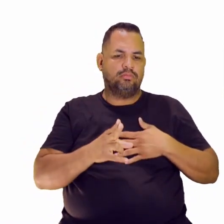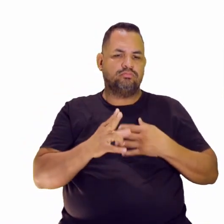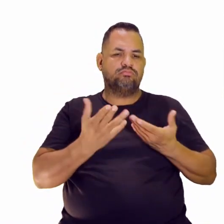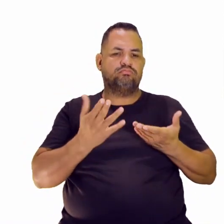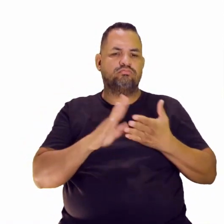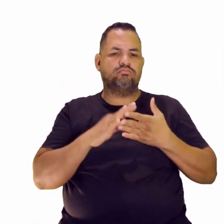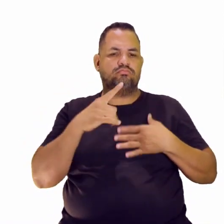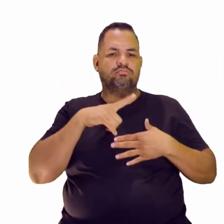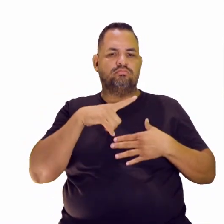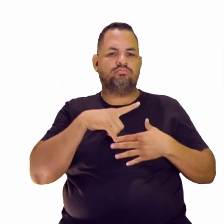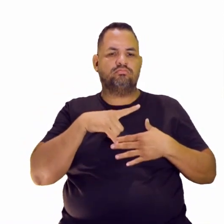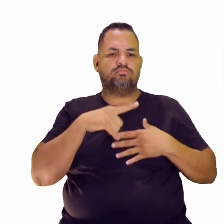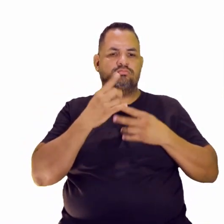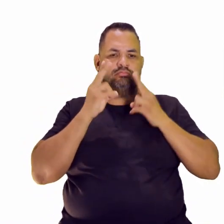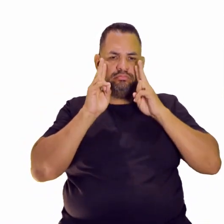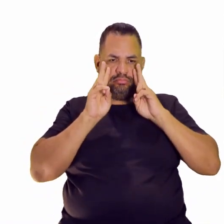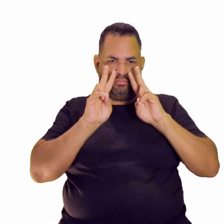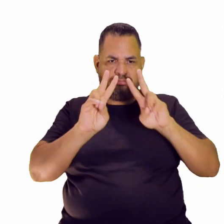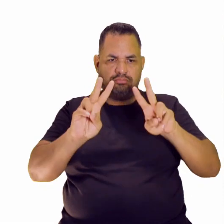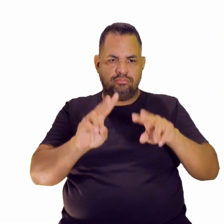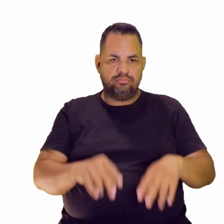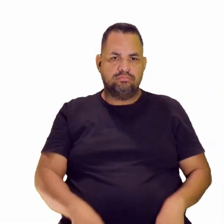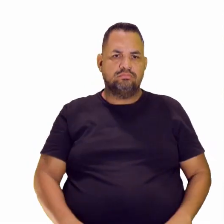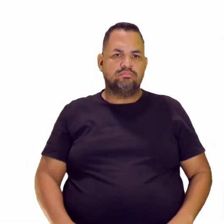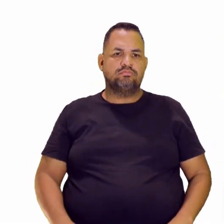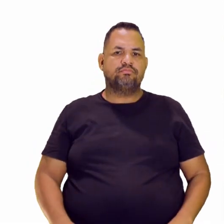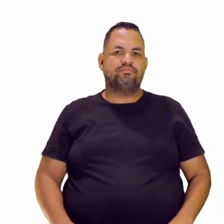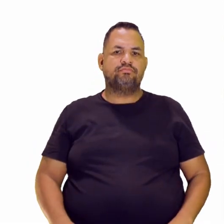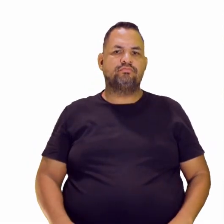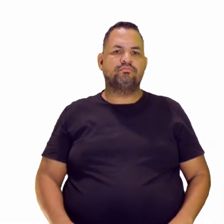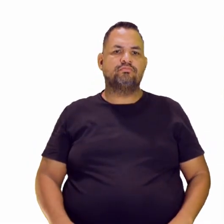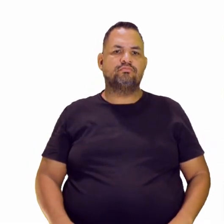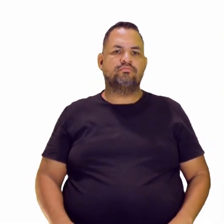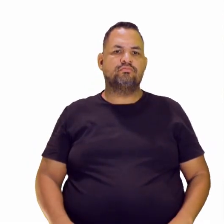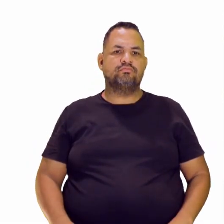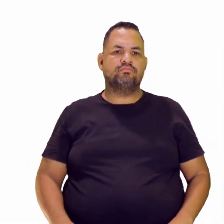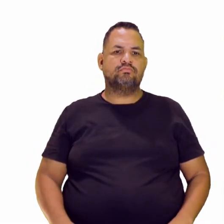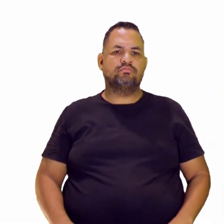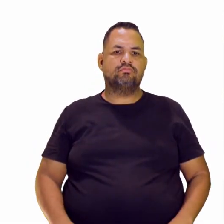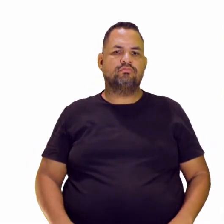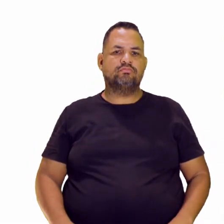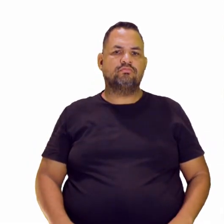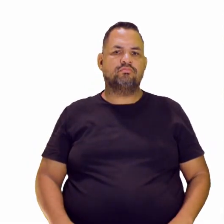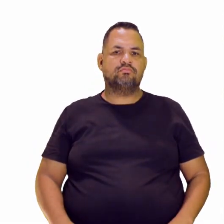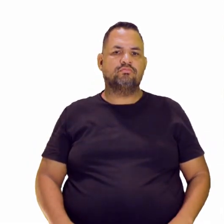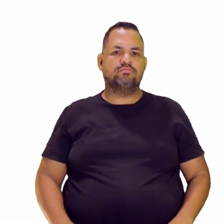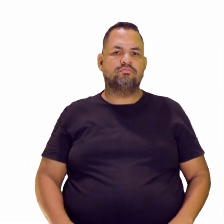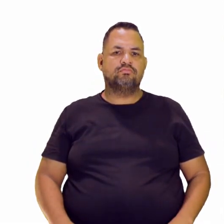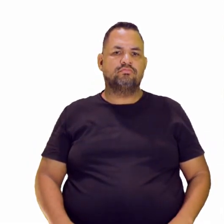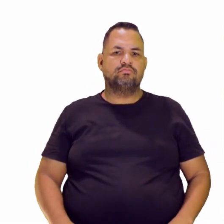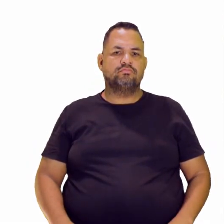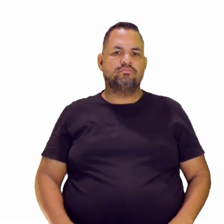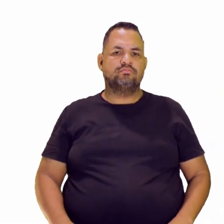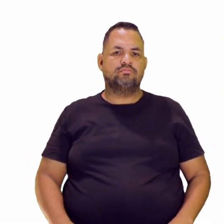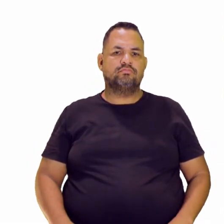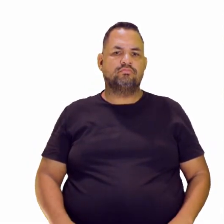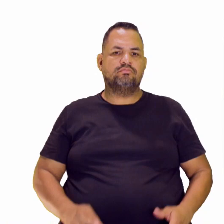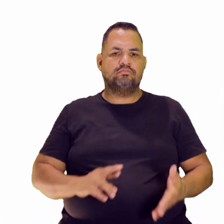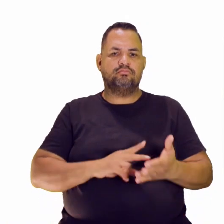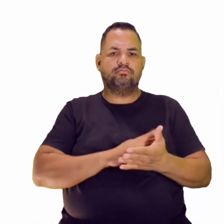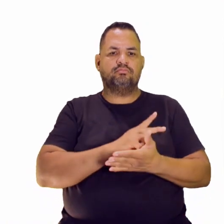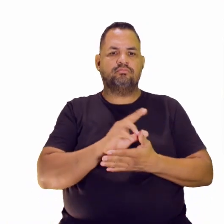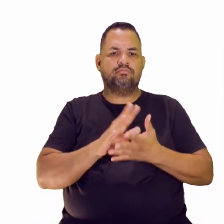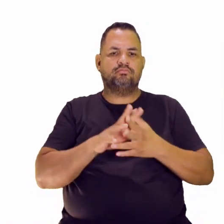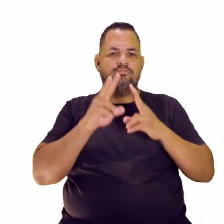A gente tem essa visão aí, essa sensação. né? Várias